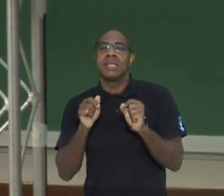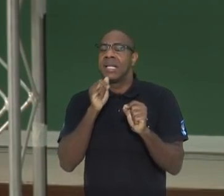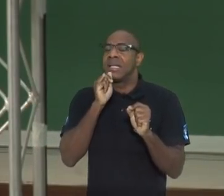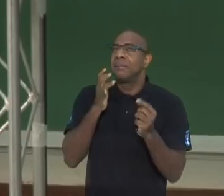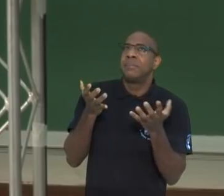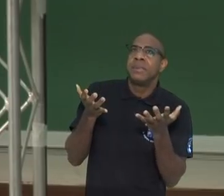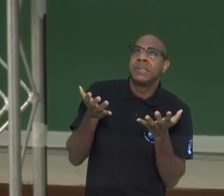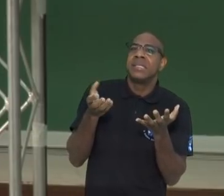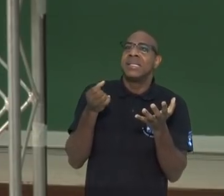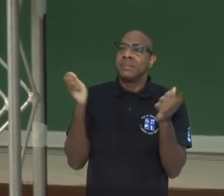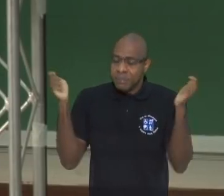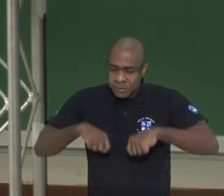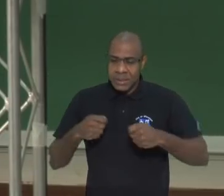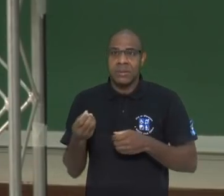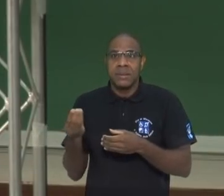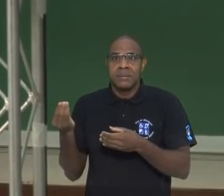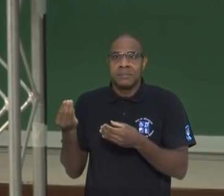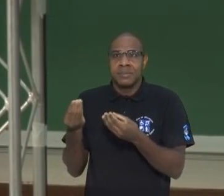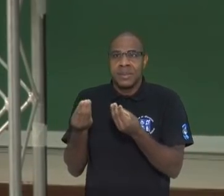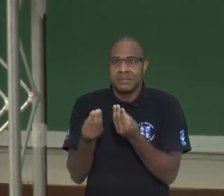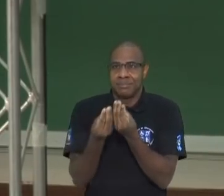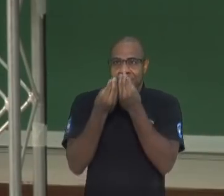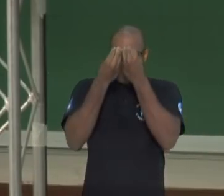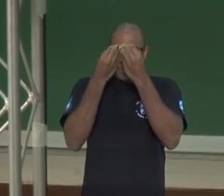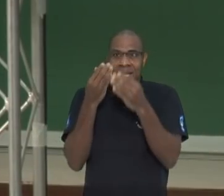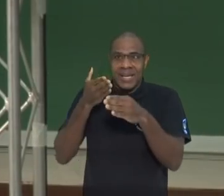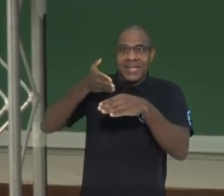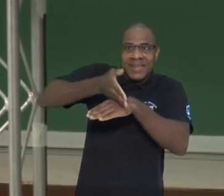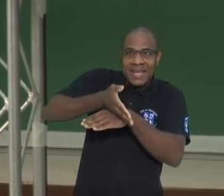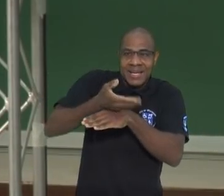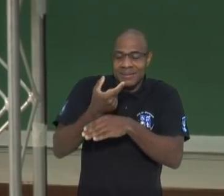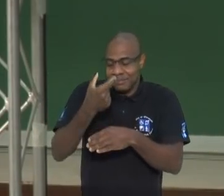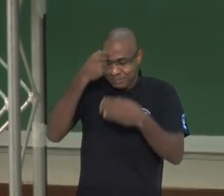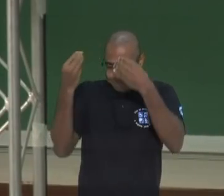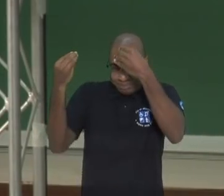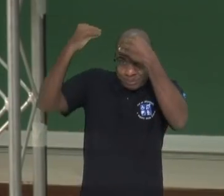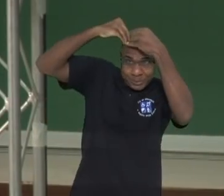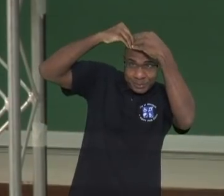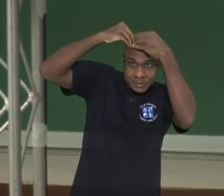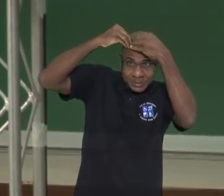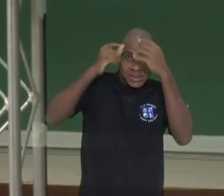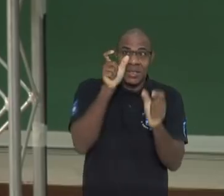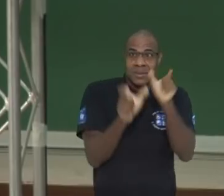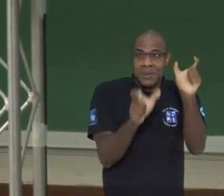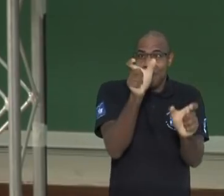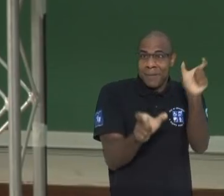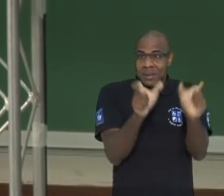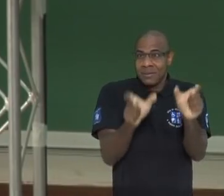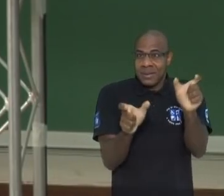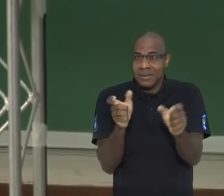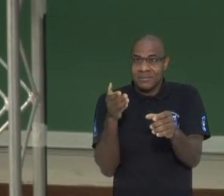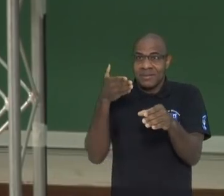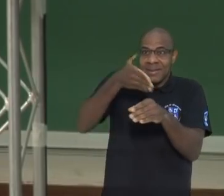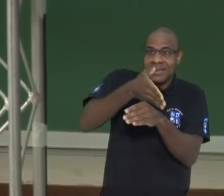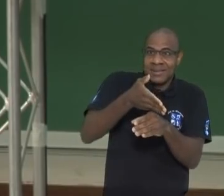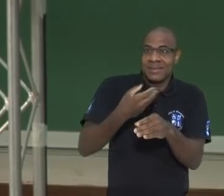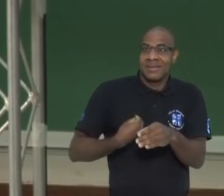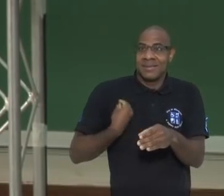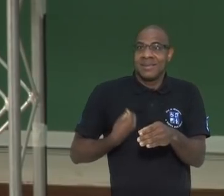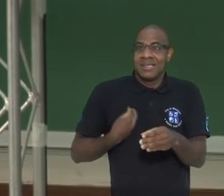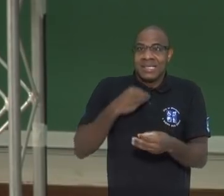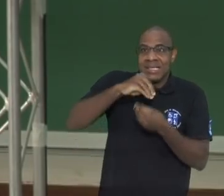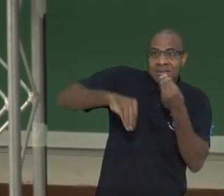pudesse entrar na cabeça dos personagens. Então, ele tem a onisciência, ele sabe o que as